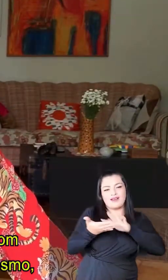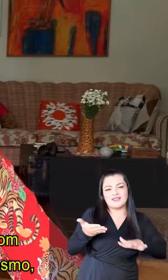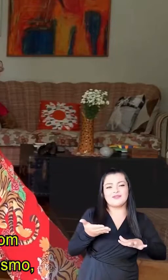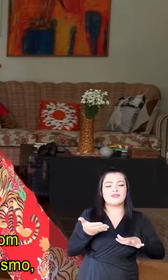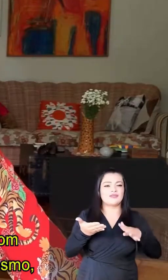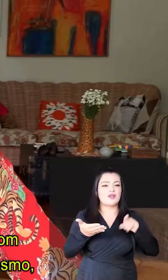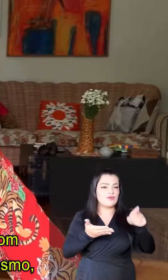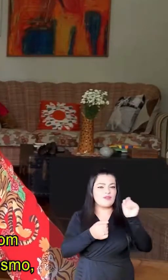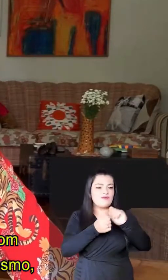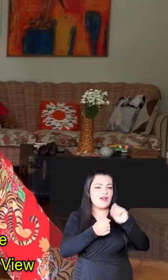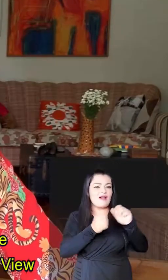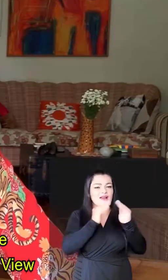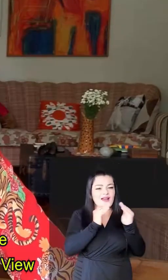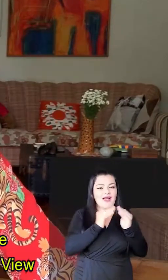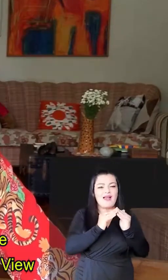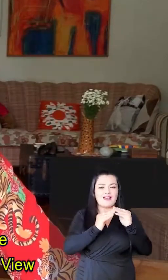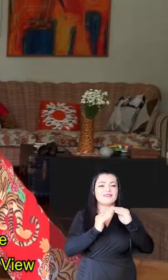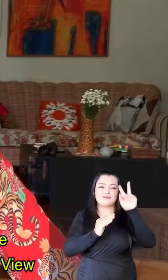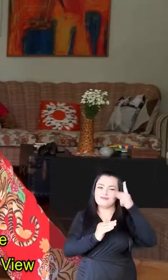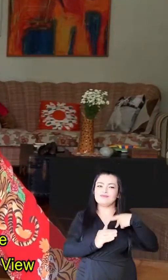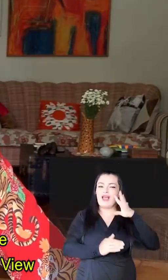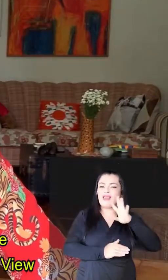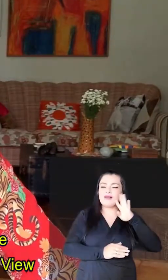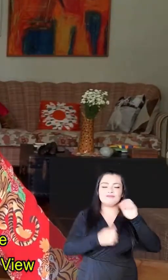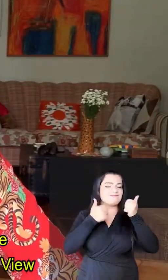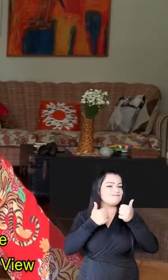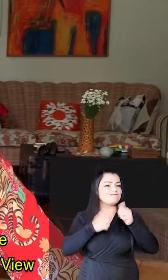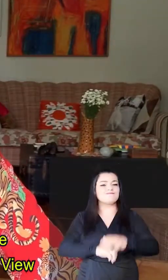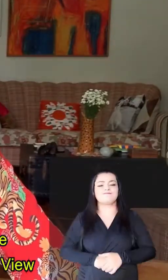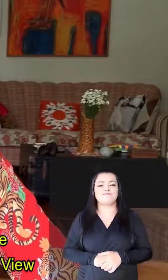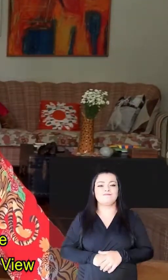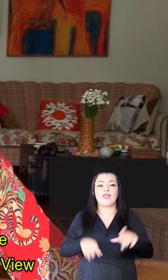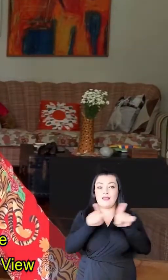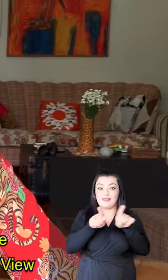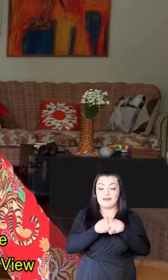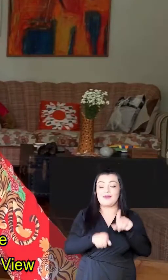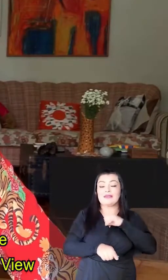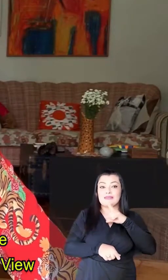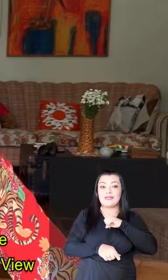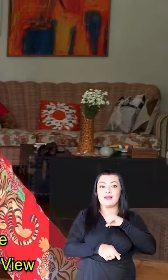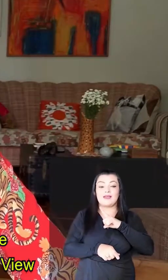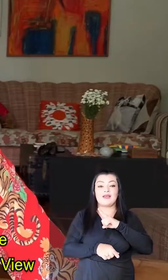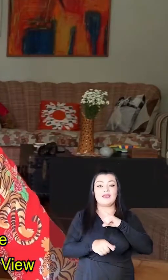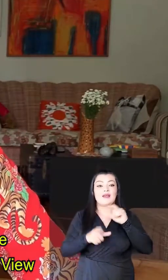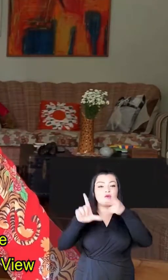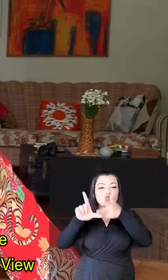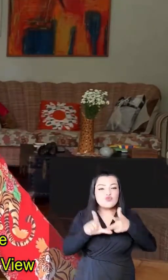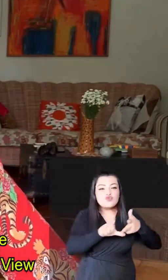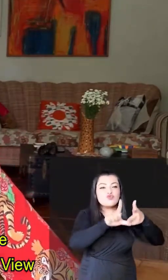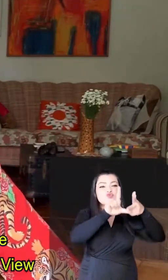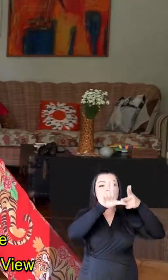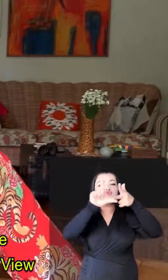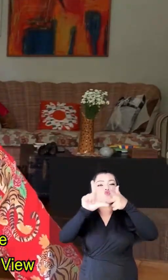no modelo Faça Você Mesmo, Faça em Casa, que foi muito bacana. A gente também fez uma visita virtual